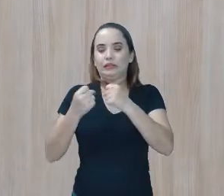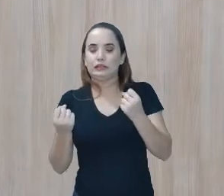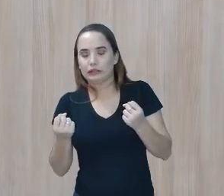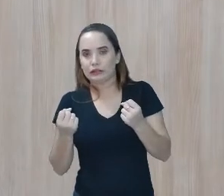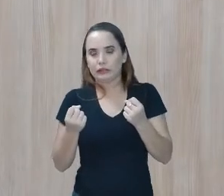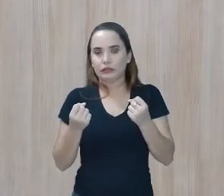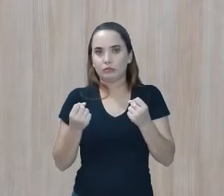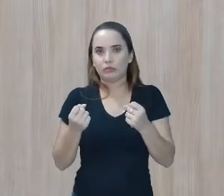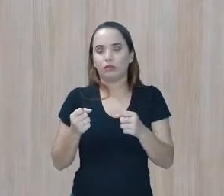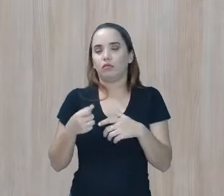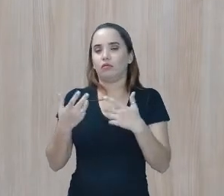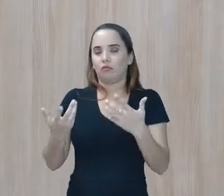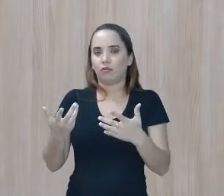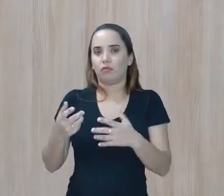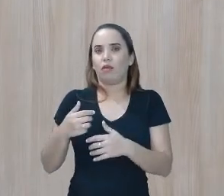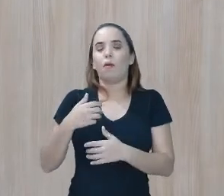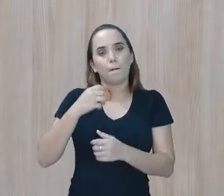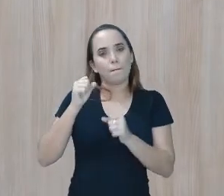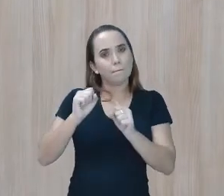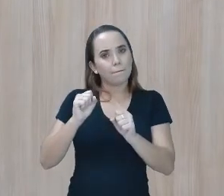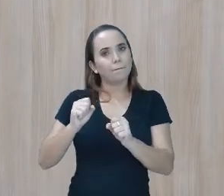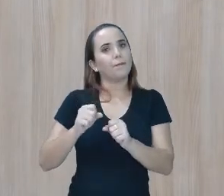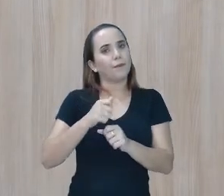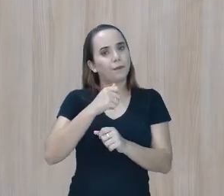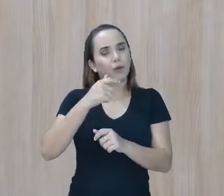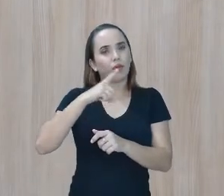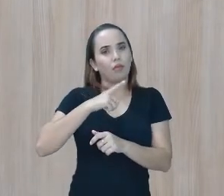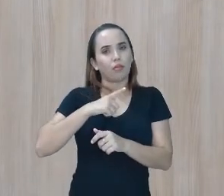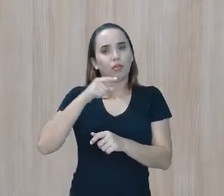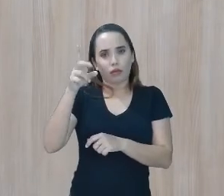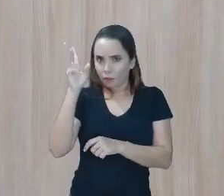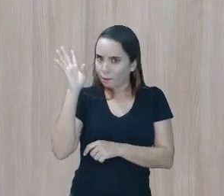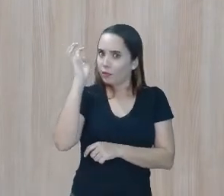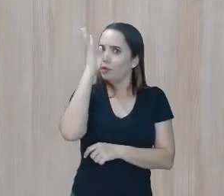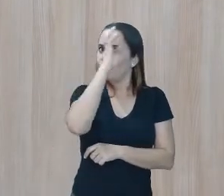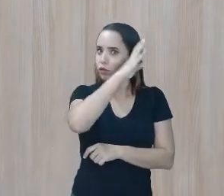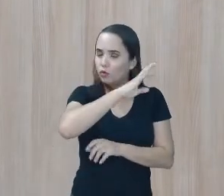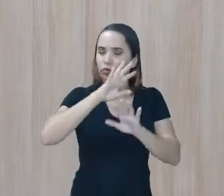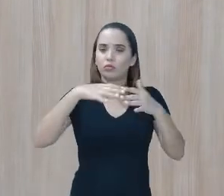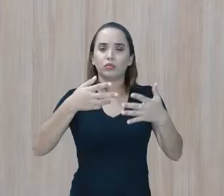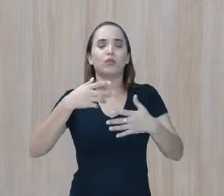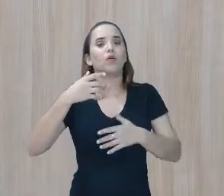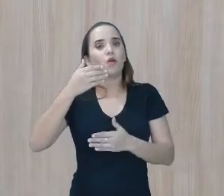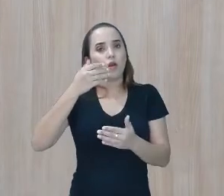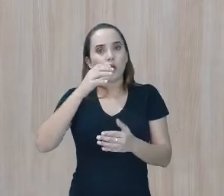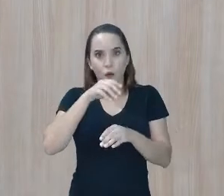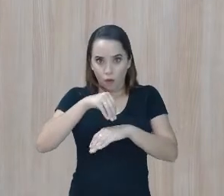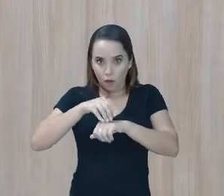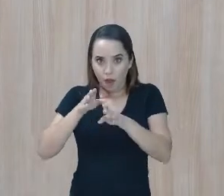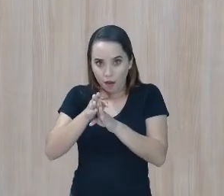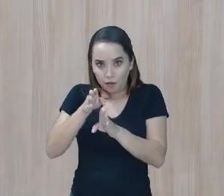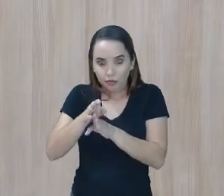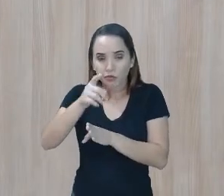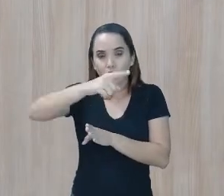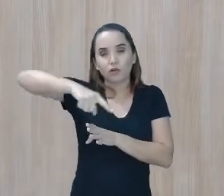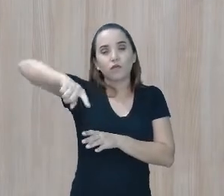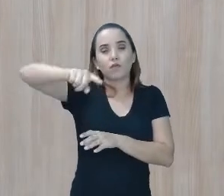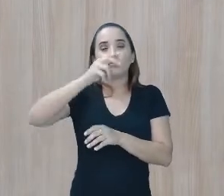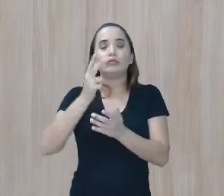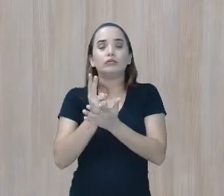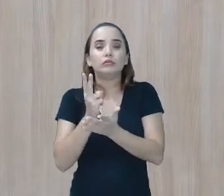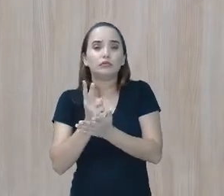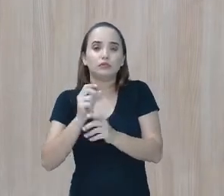dificuldade adicional. Então, eu aconselho você sempre fazer essa transformação por um número natural, porque fica mais fácil de